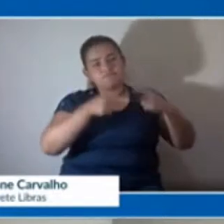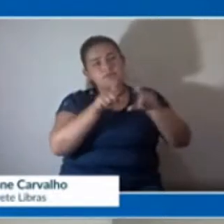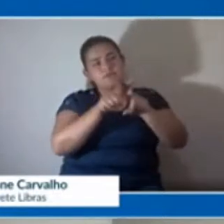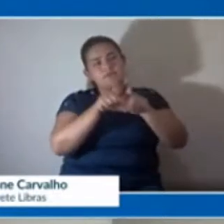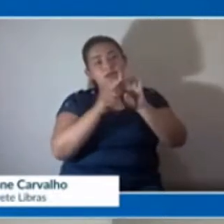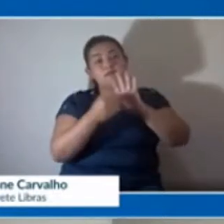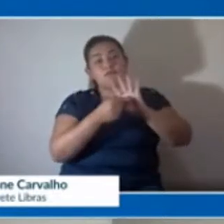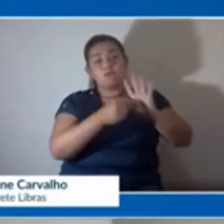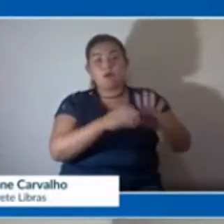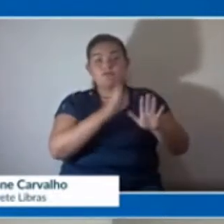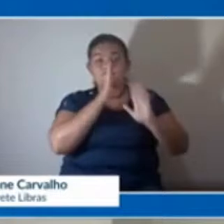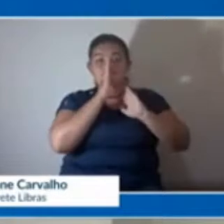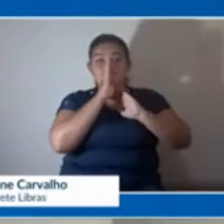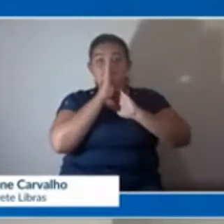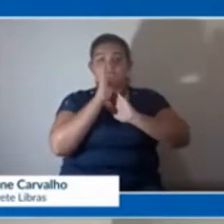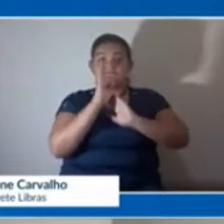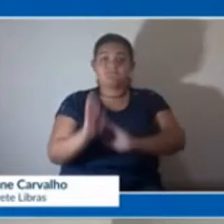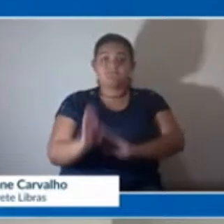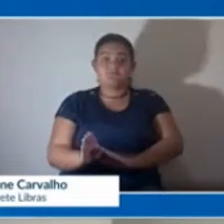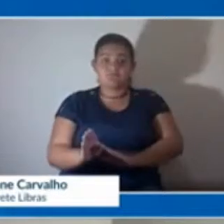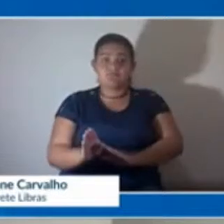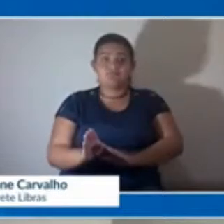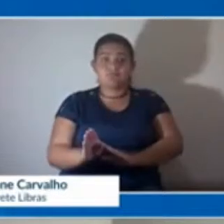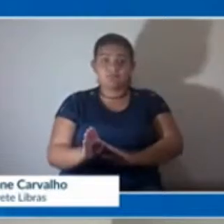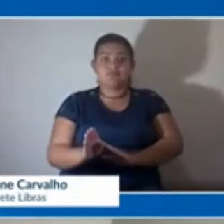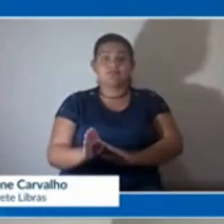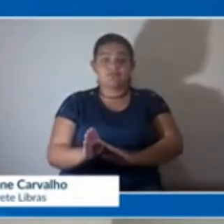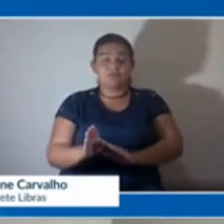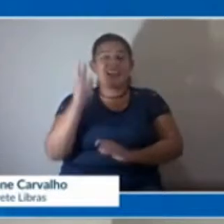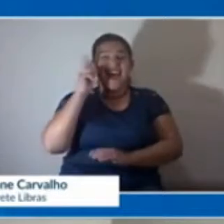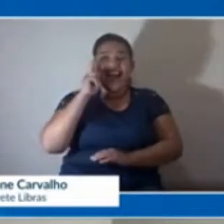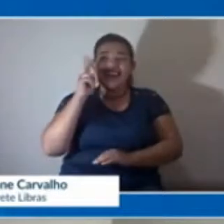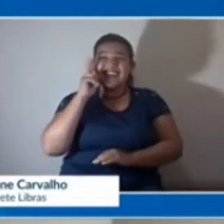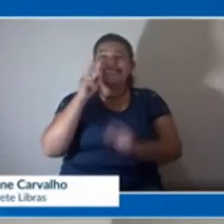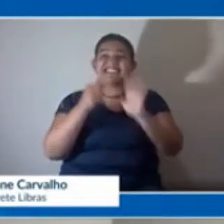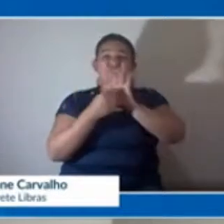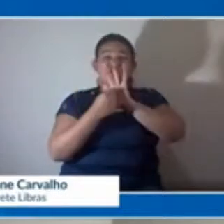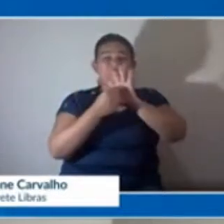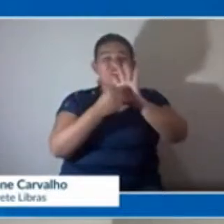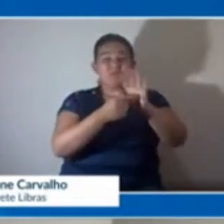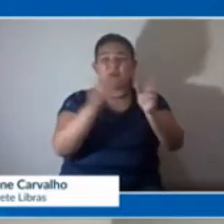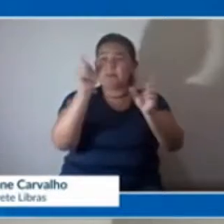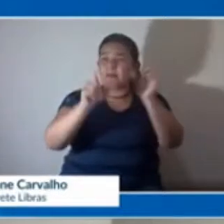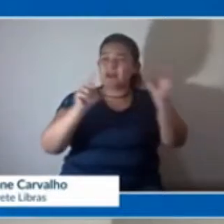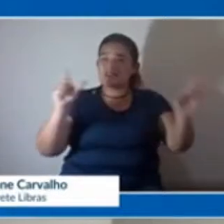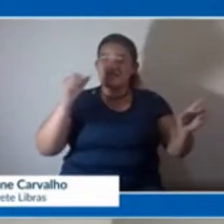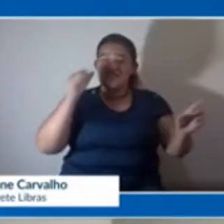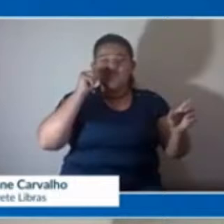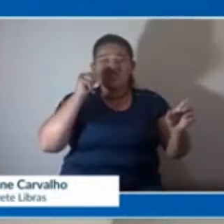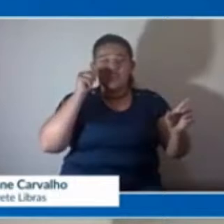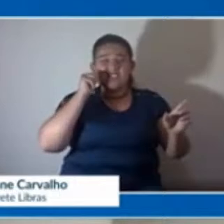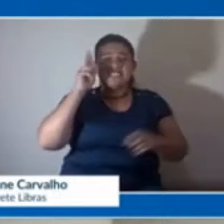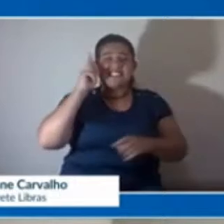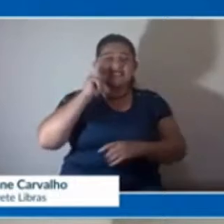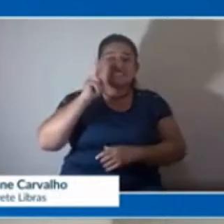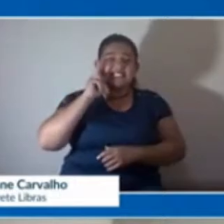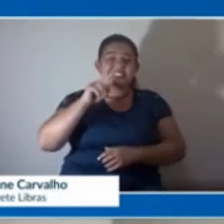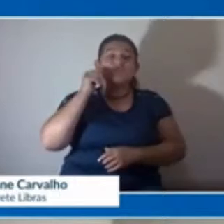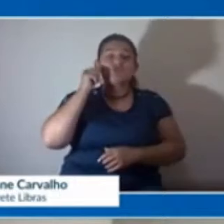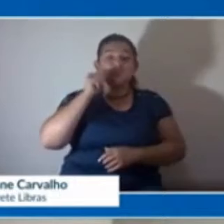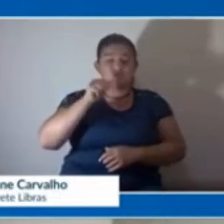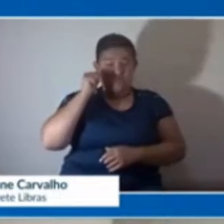das mulheres no cinema. As histórias que retratam personagens femininas, histórias de mulheres,